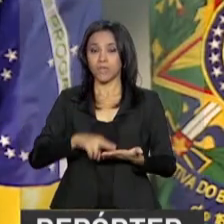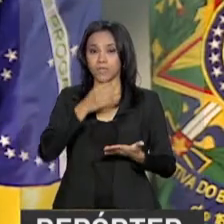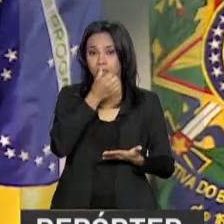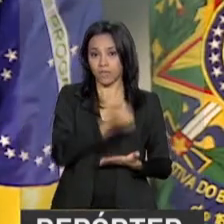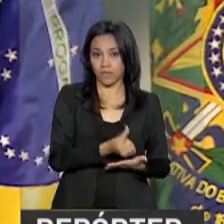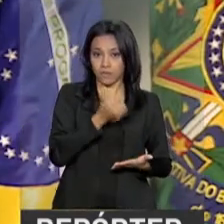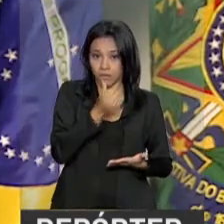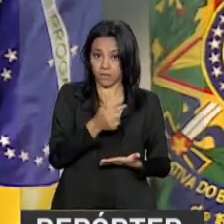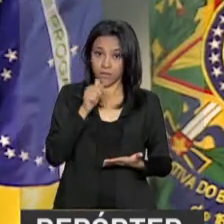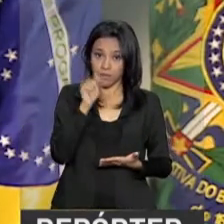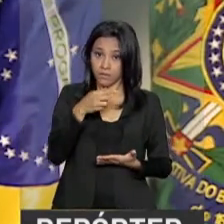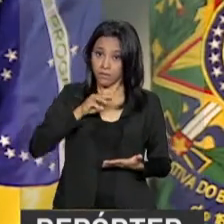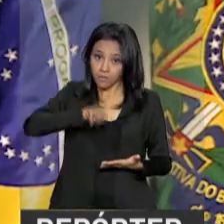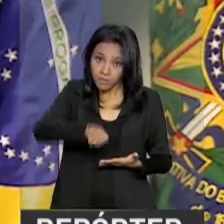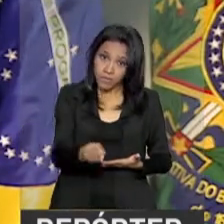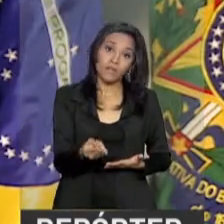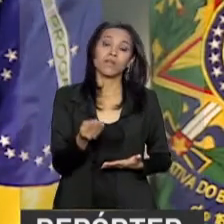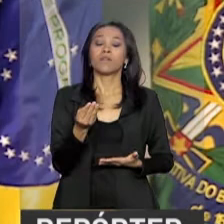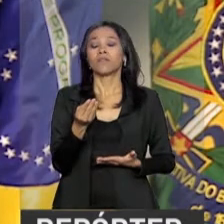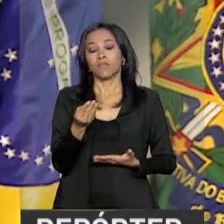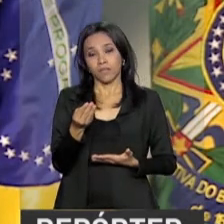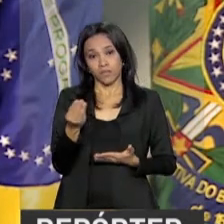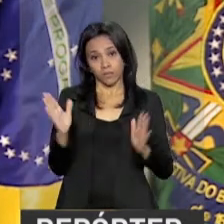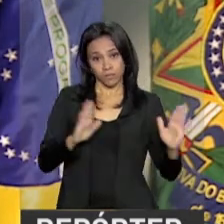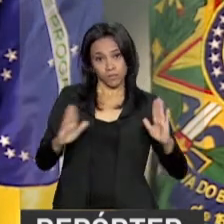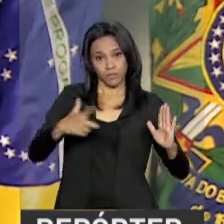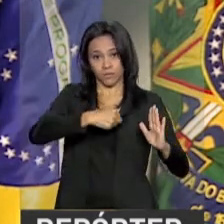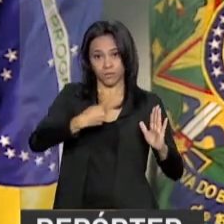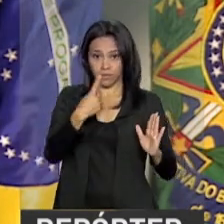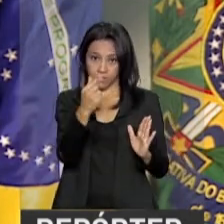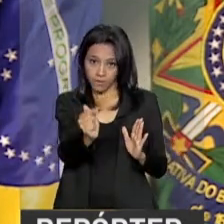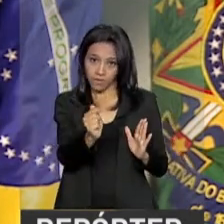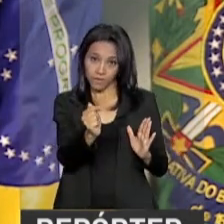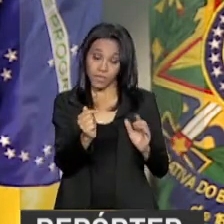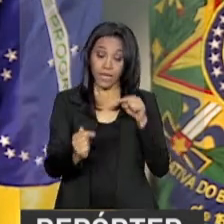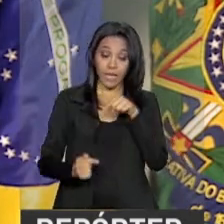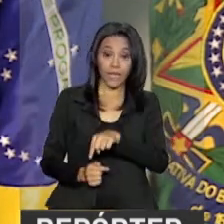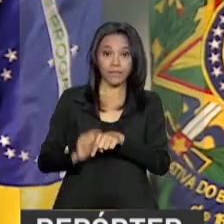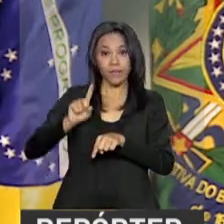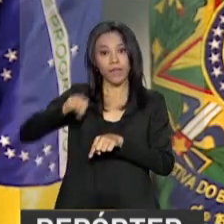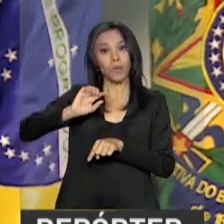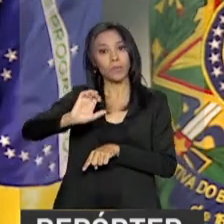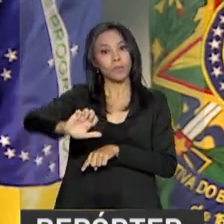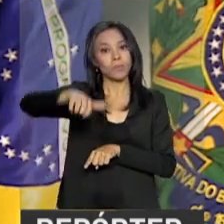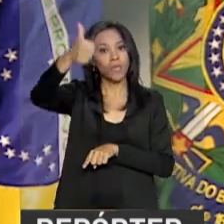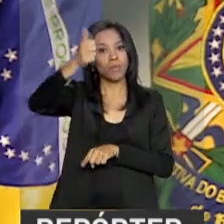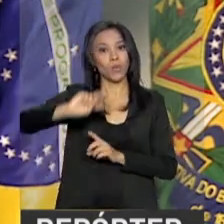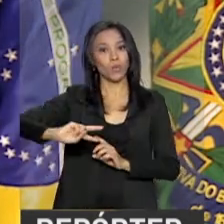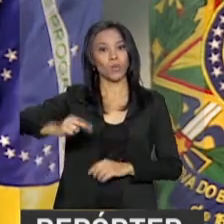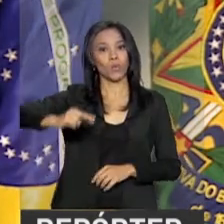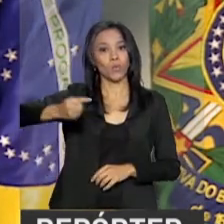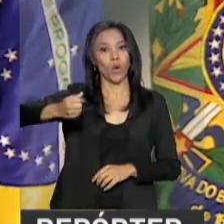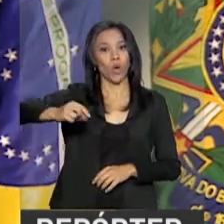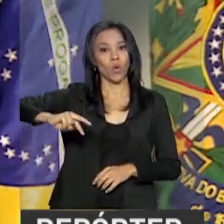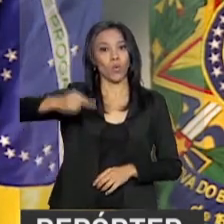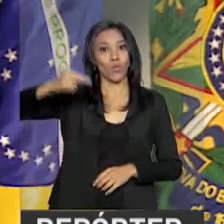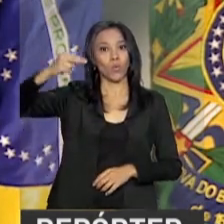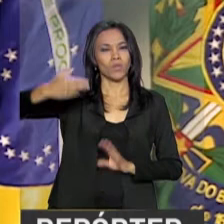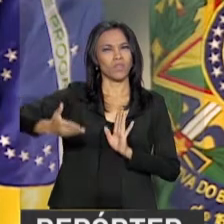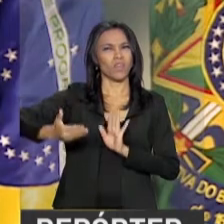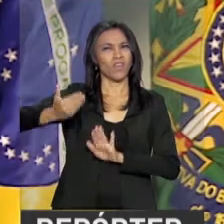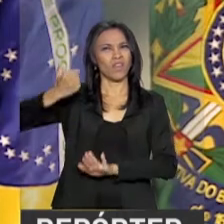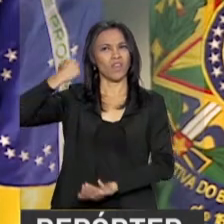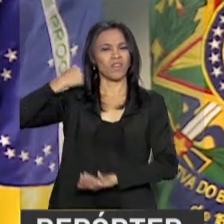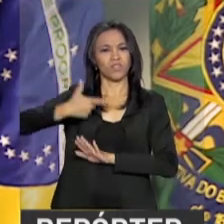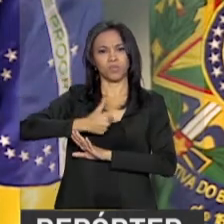667 milhões em 2017. Este, aliás, é o primeiro lucro desde 2013,